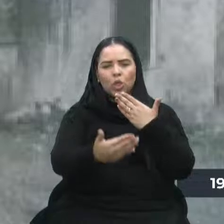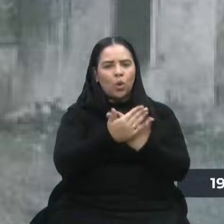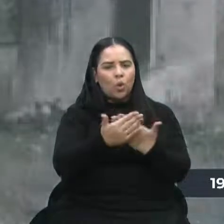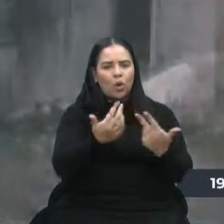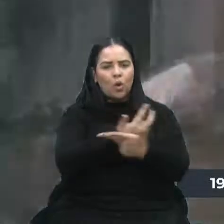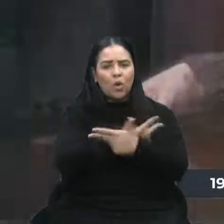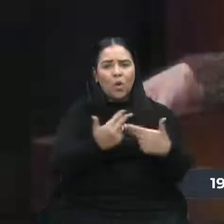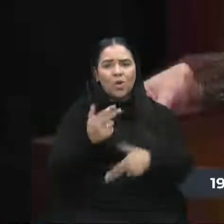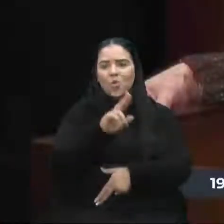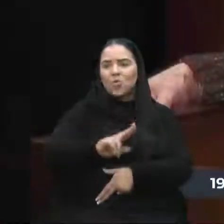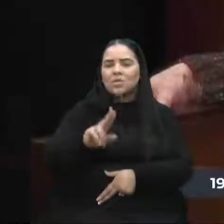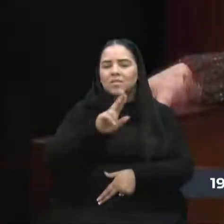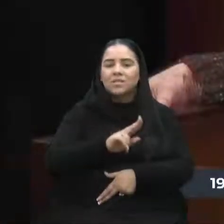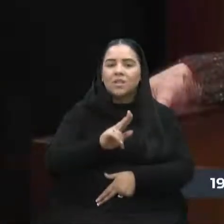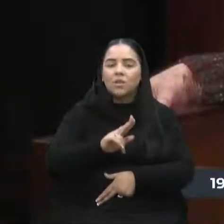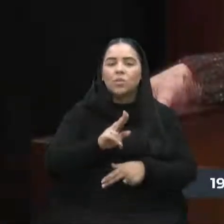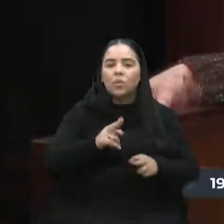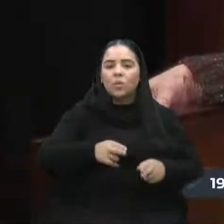do trem.